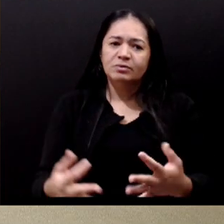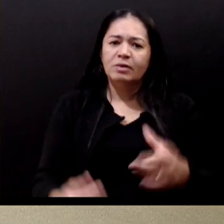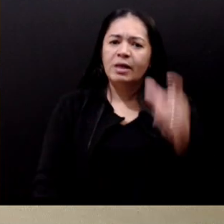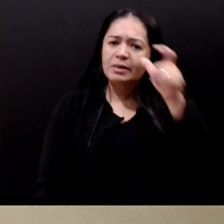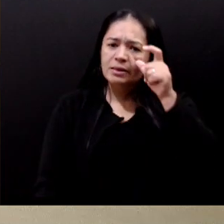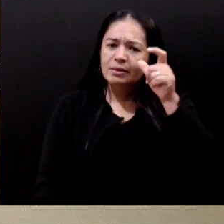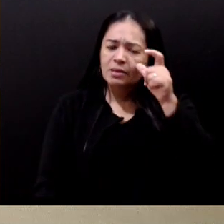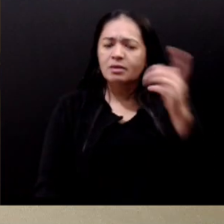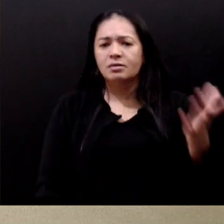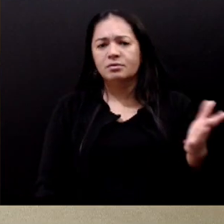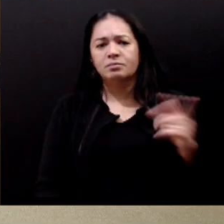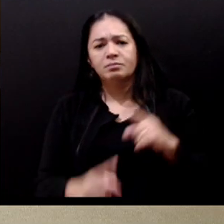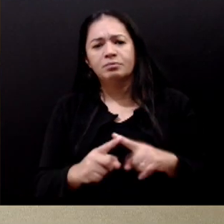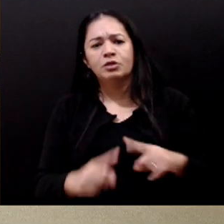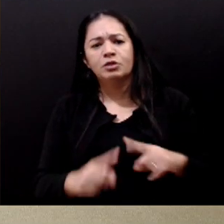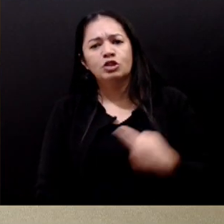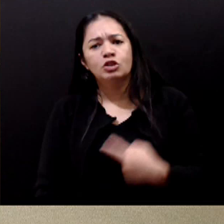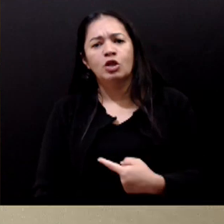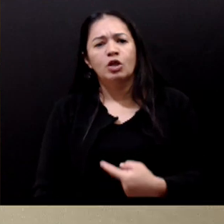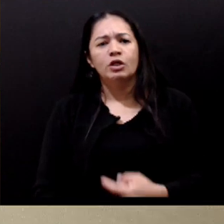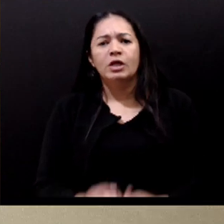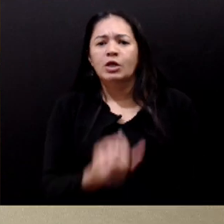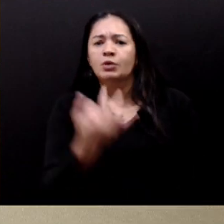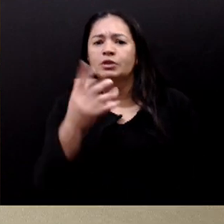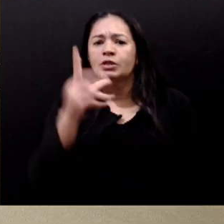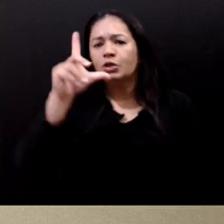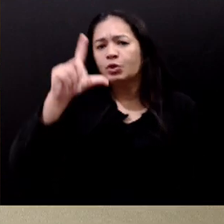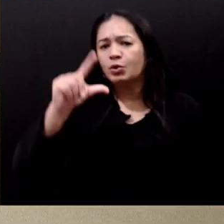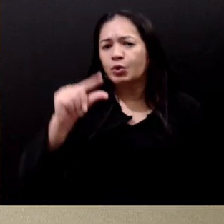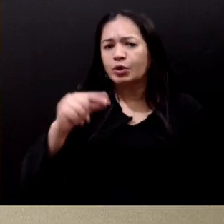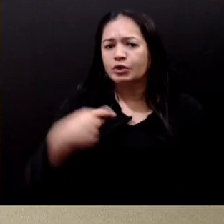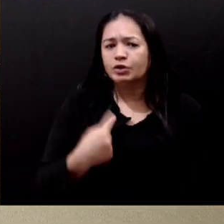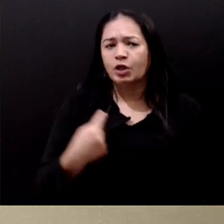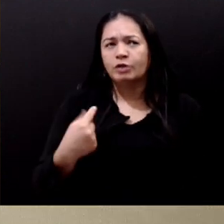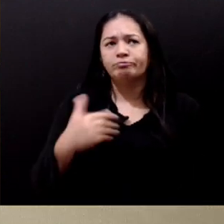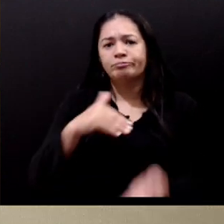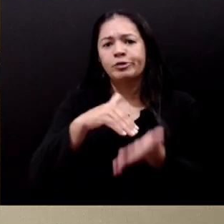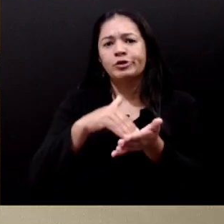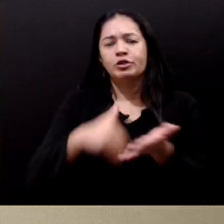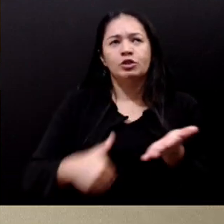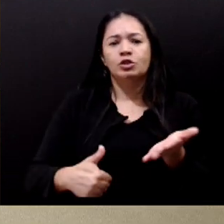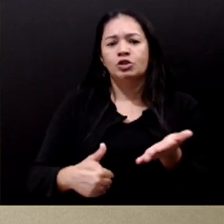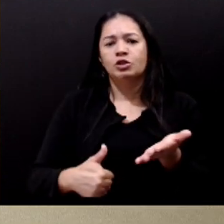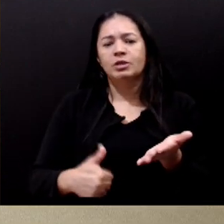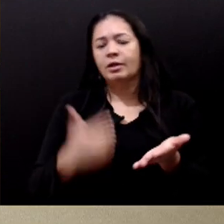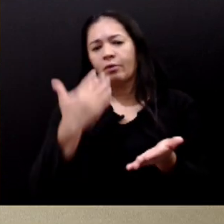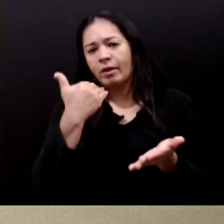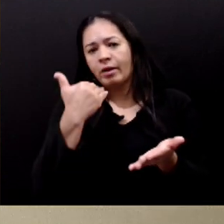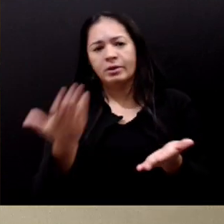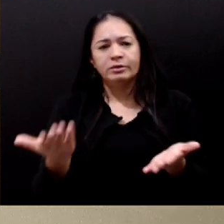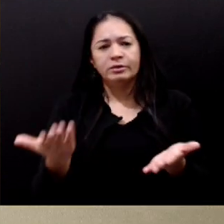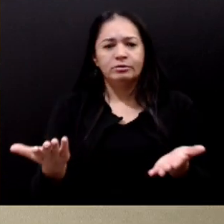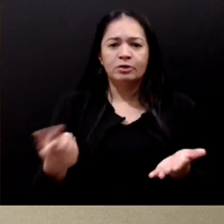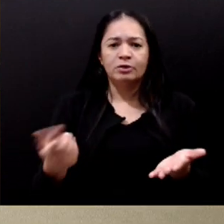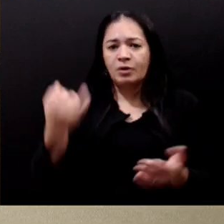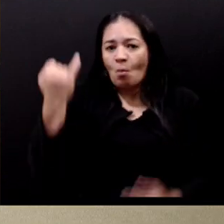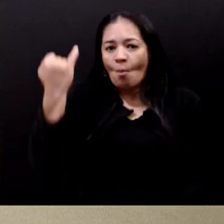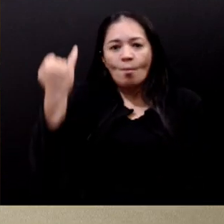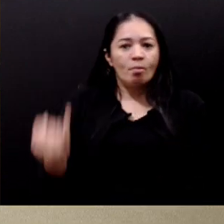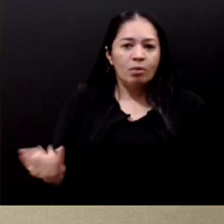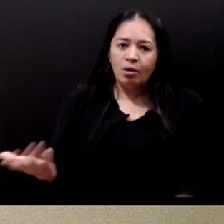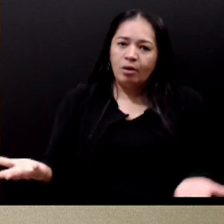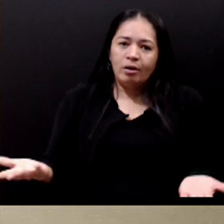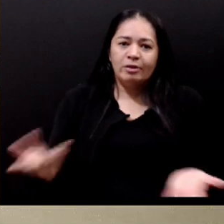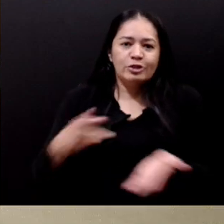gente diminui a alimentação, a gente vai cortar algum tipo de alimento, né? E aí você emagrece mesmo, Sim.